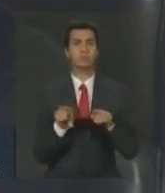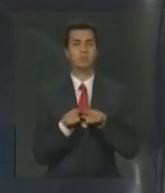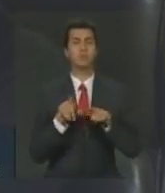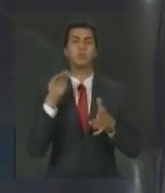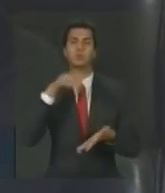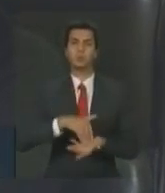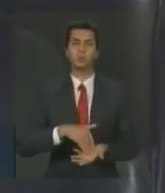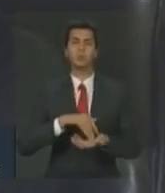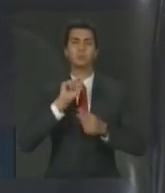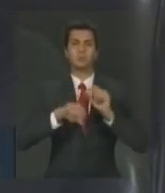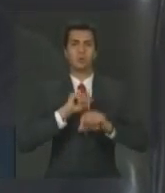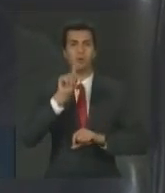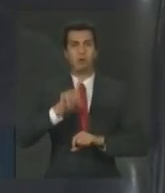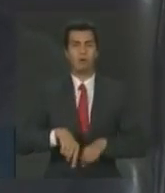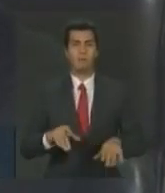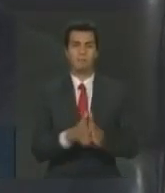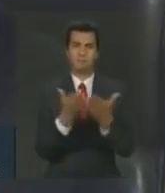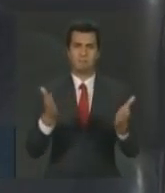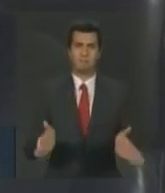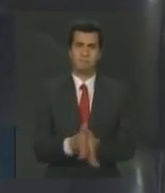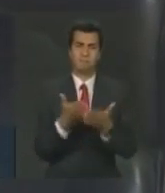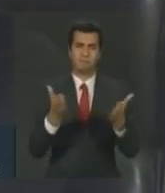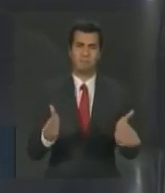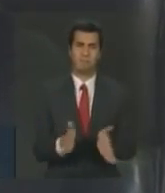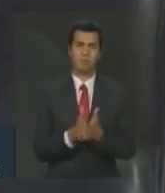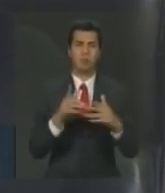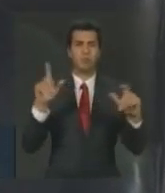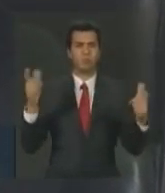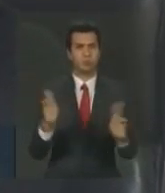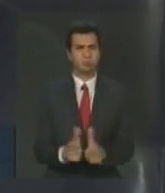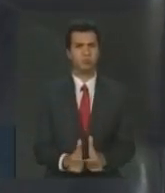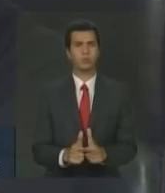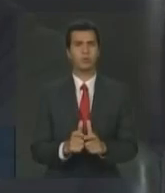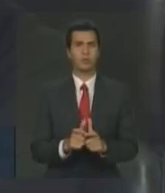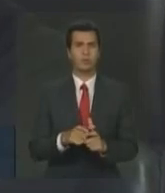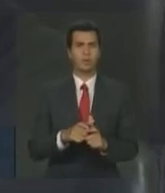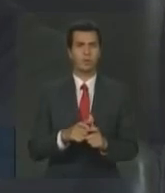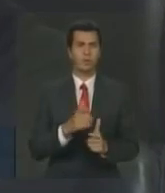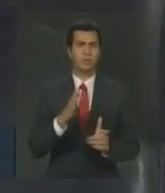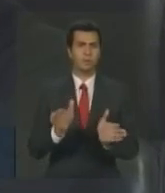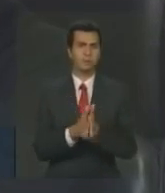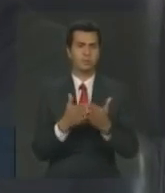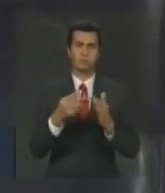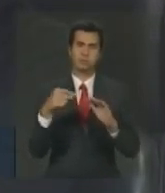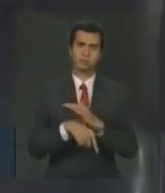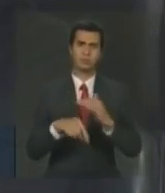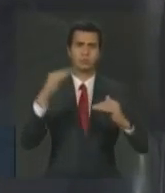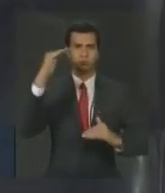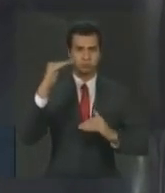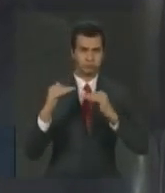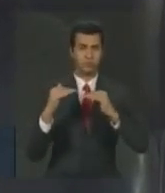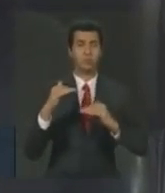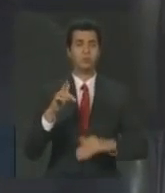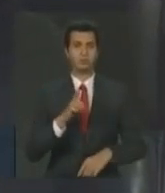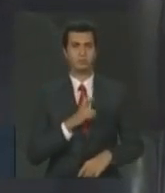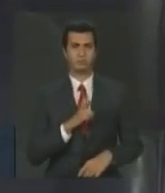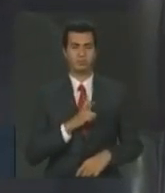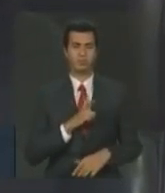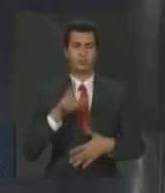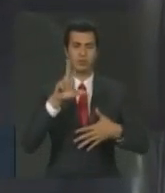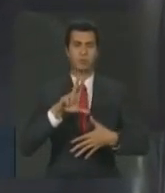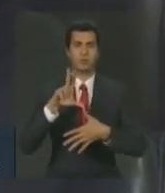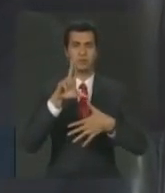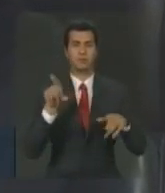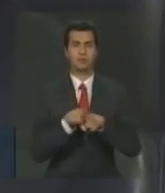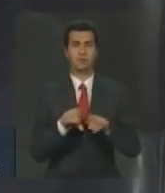que para nós é motivo de grande orgulho, está citado. Ao longo da última década, aproximadamente grande parte da América Latina e